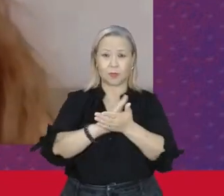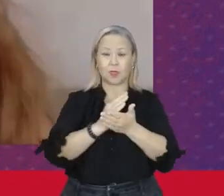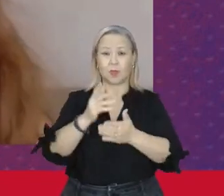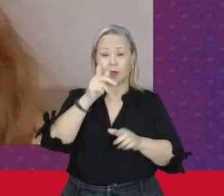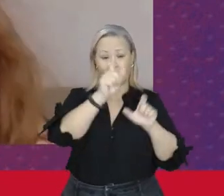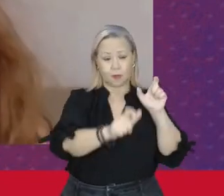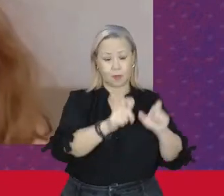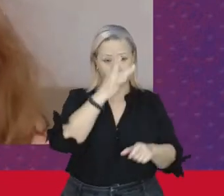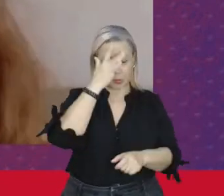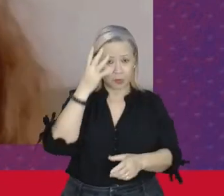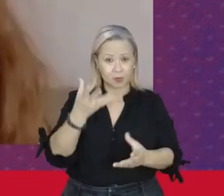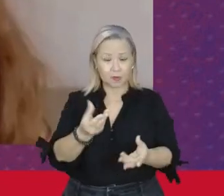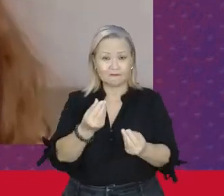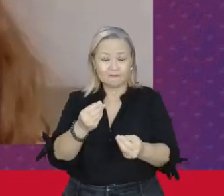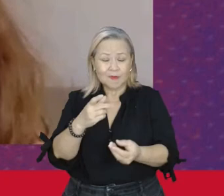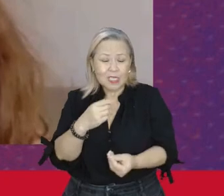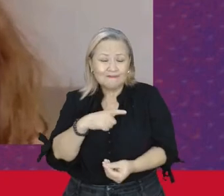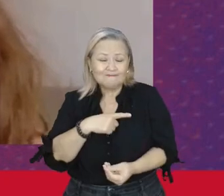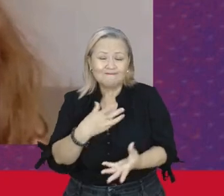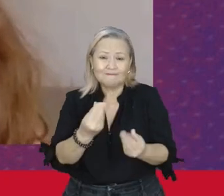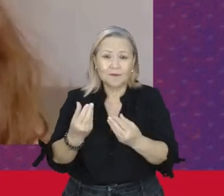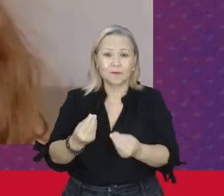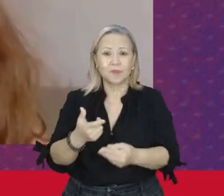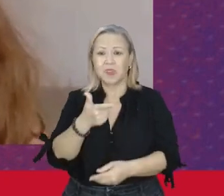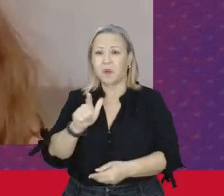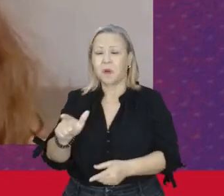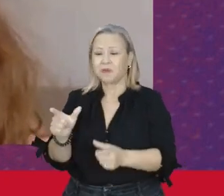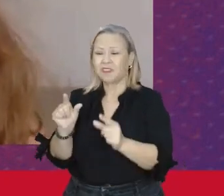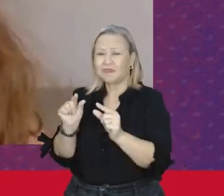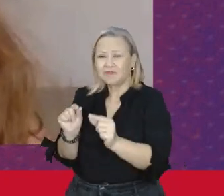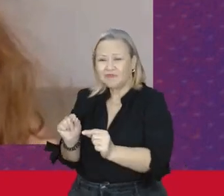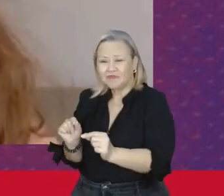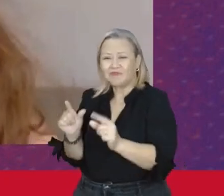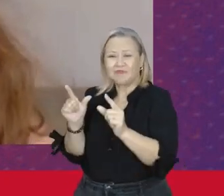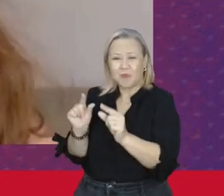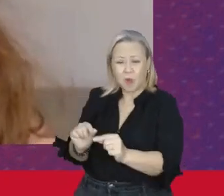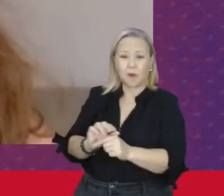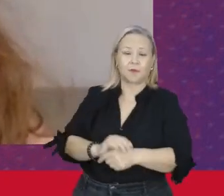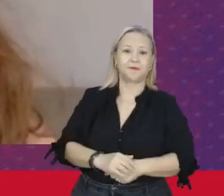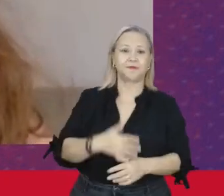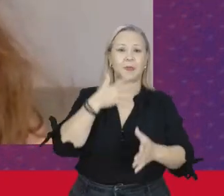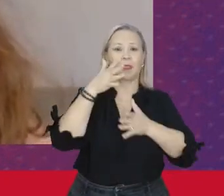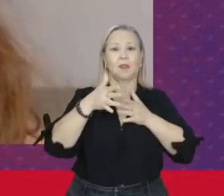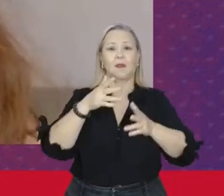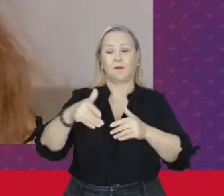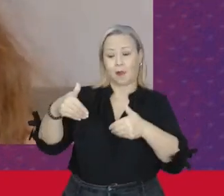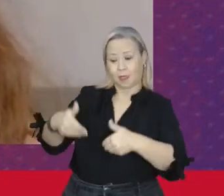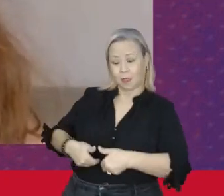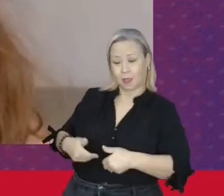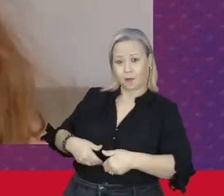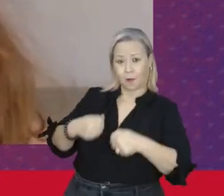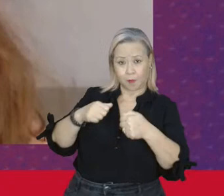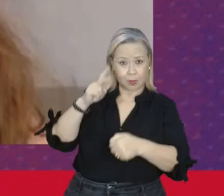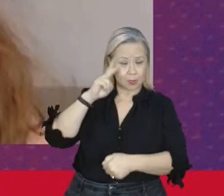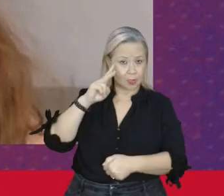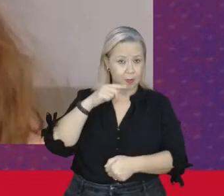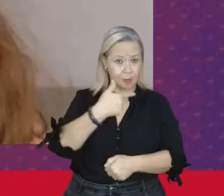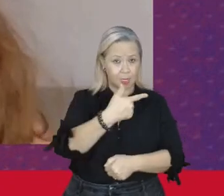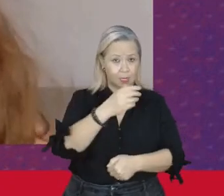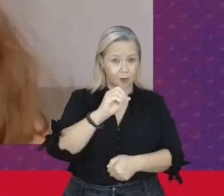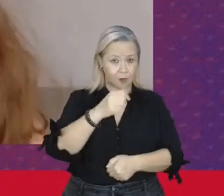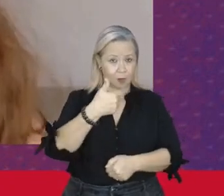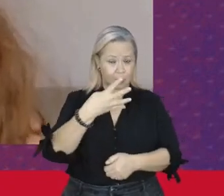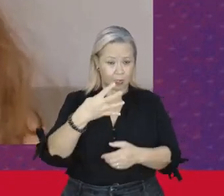tendo muito e outras tendo muito pouco, né? E quando a gente fala da fome, é preciso a gente lembrar que em 2014,